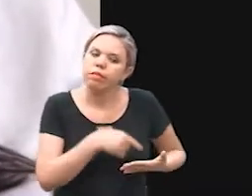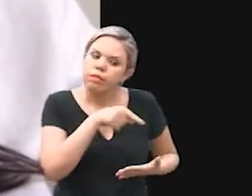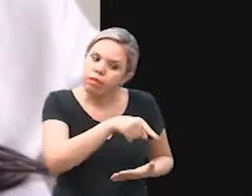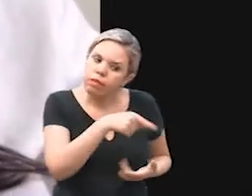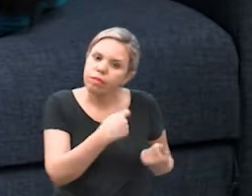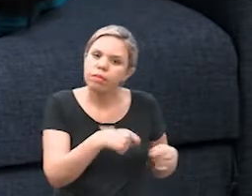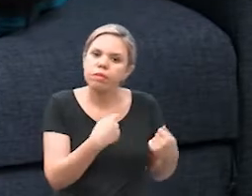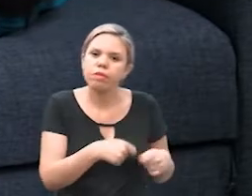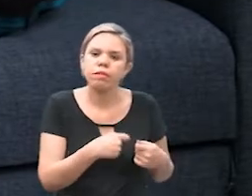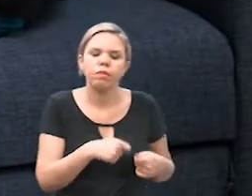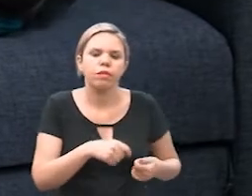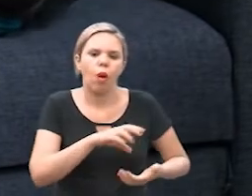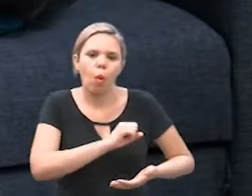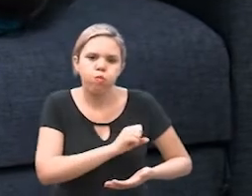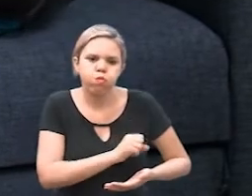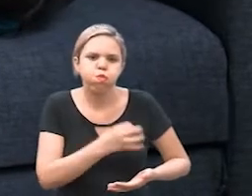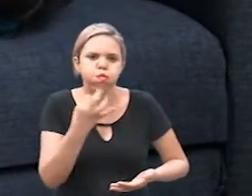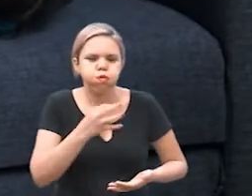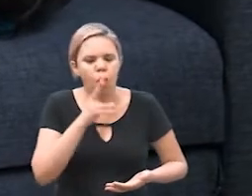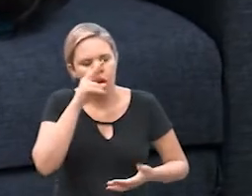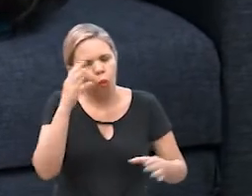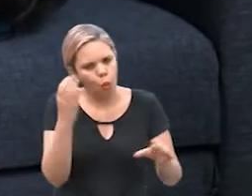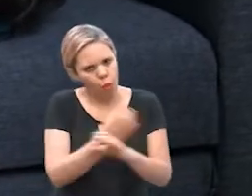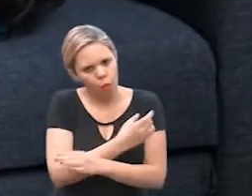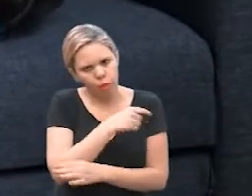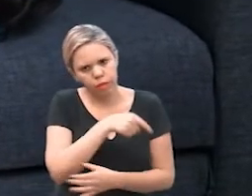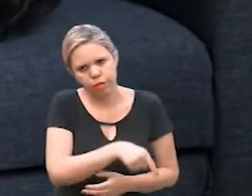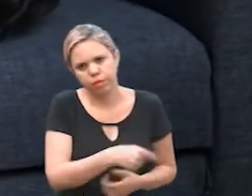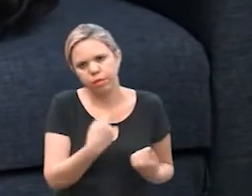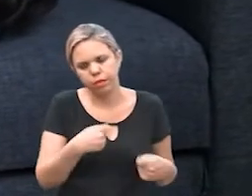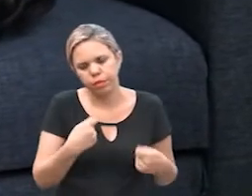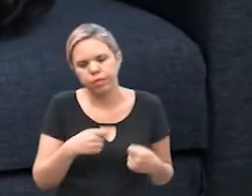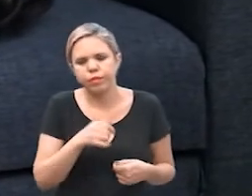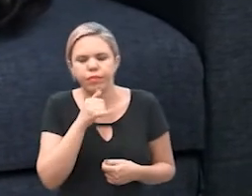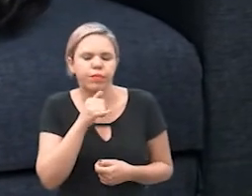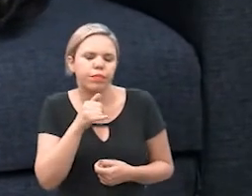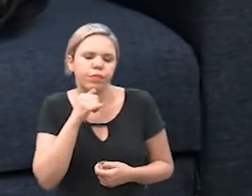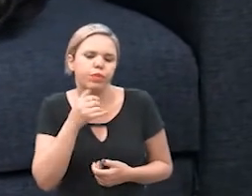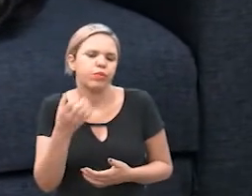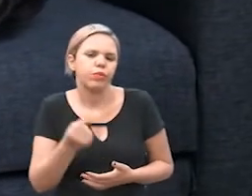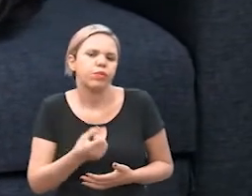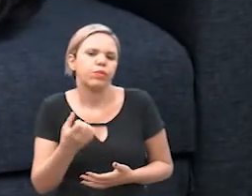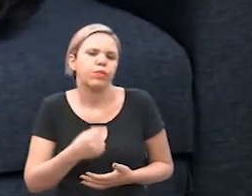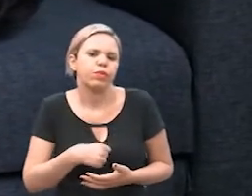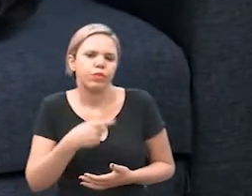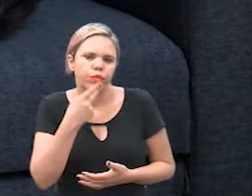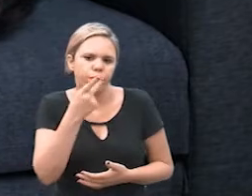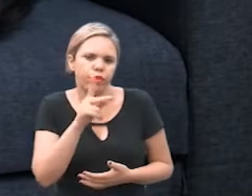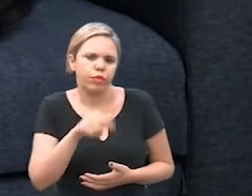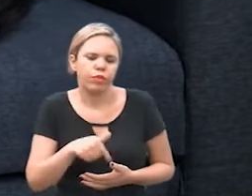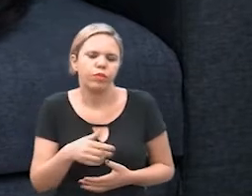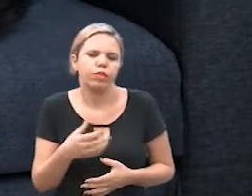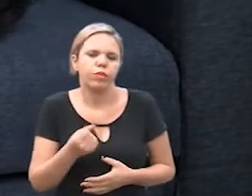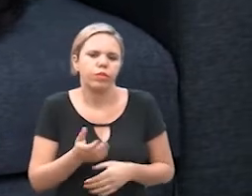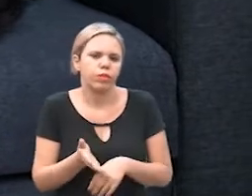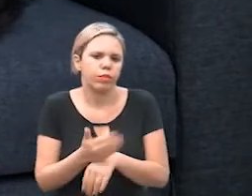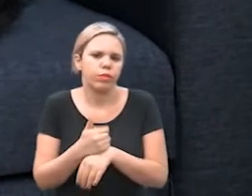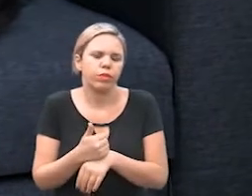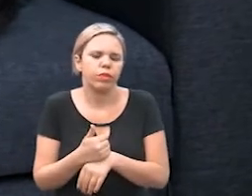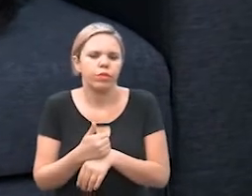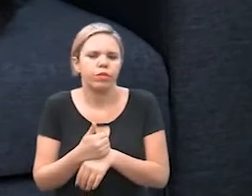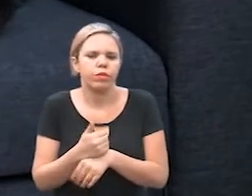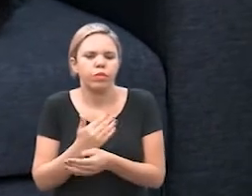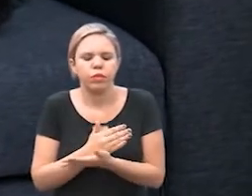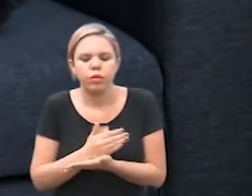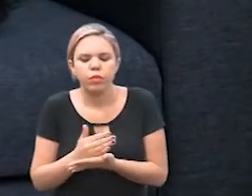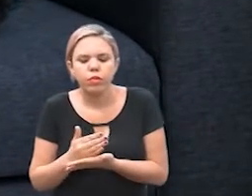ele precisa ter uma mamada por completo. O leite, que a gente chama o leite de anterior, que é o